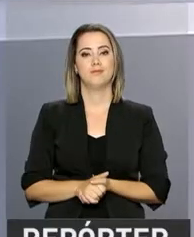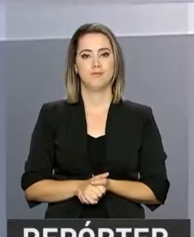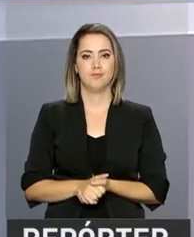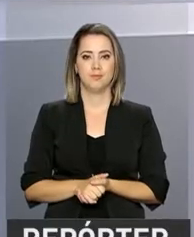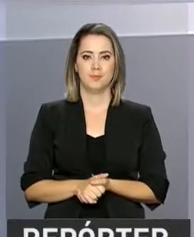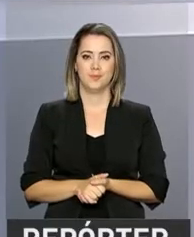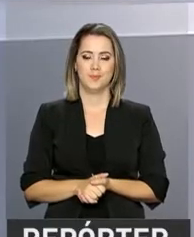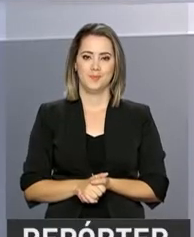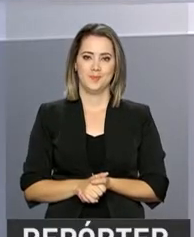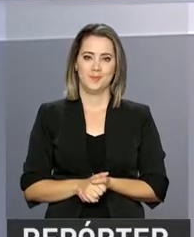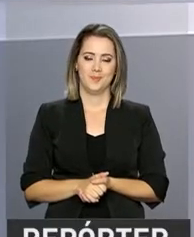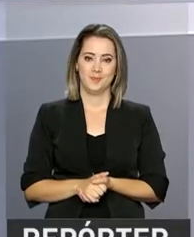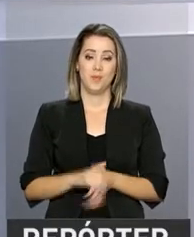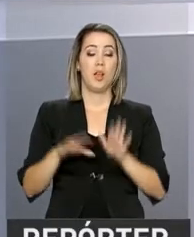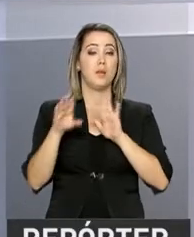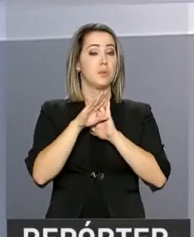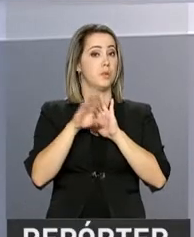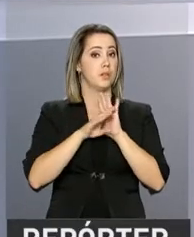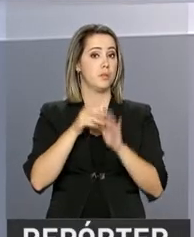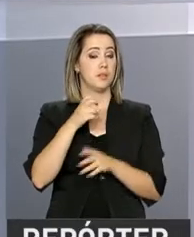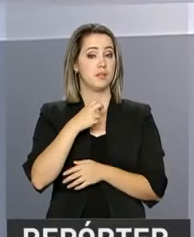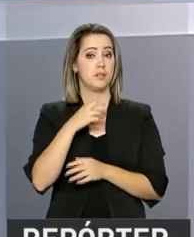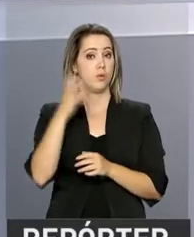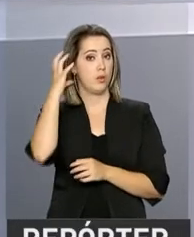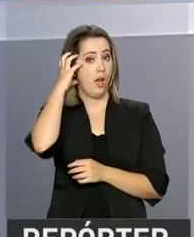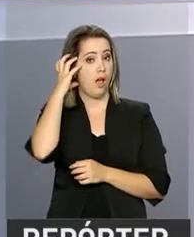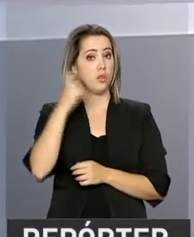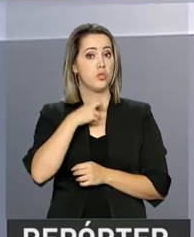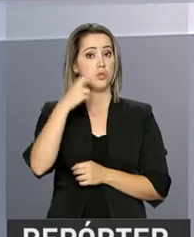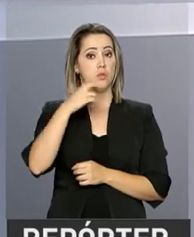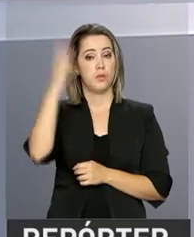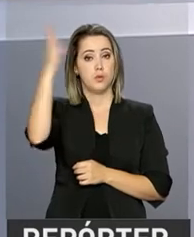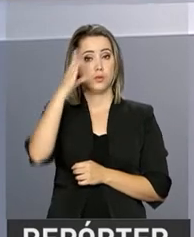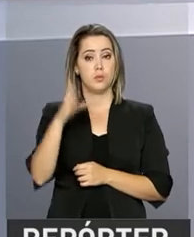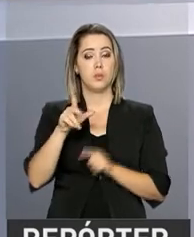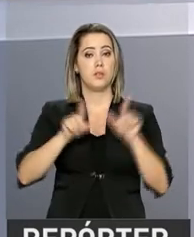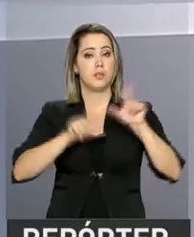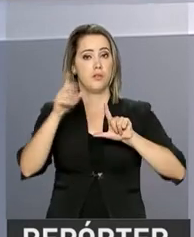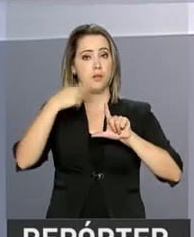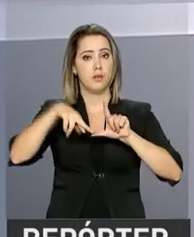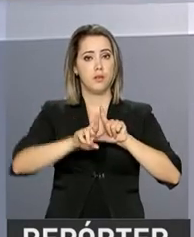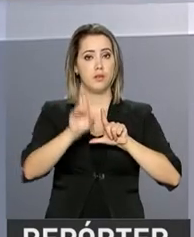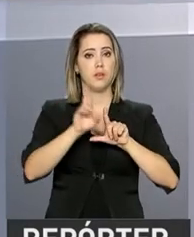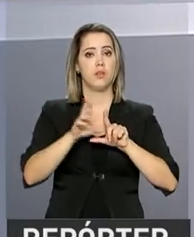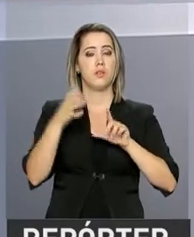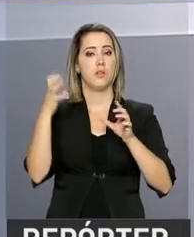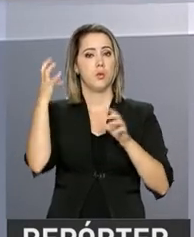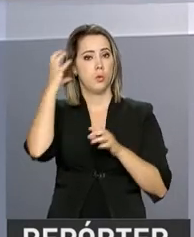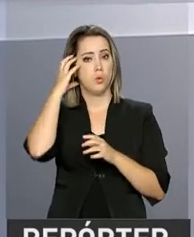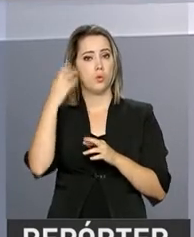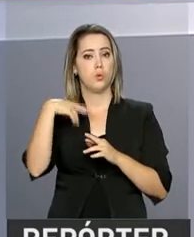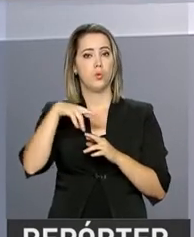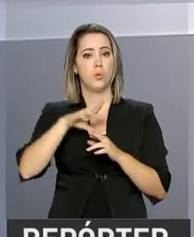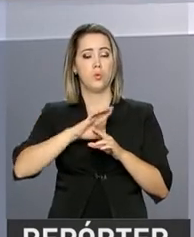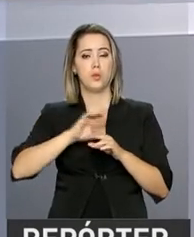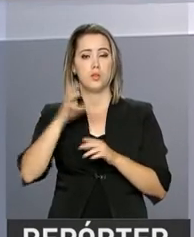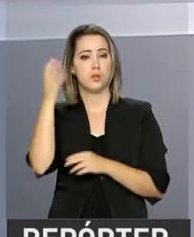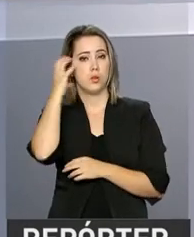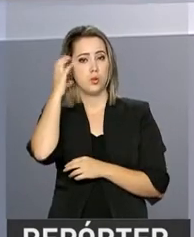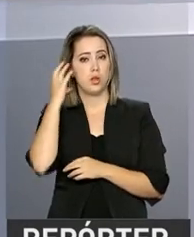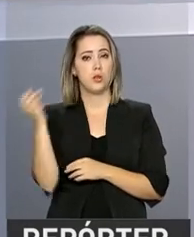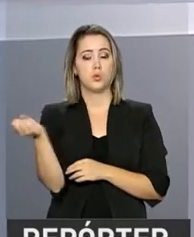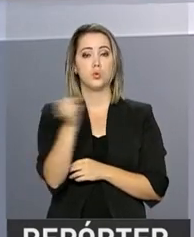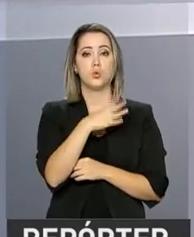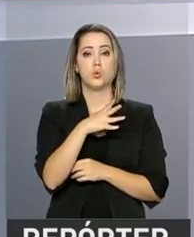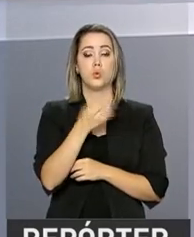as programações da voz do brasil tv nbr e rede nacional de rádio entram em uma nova freqüência